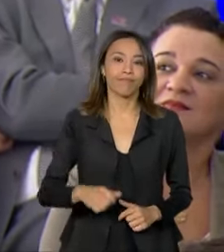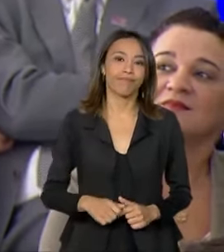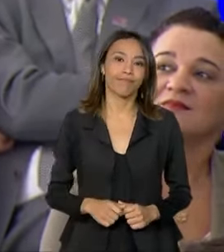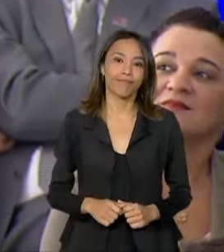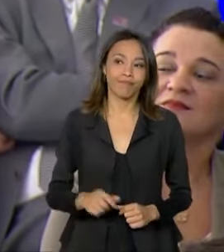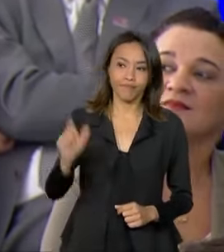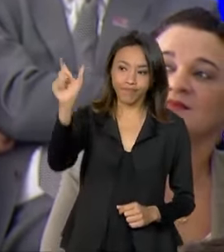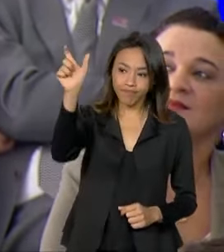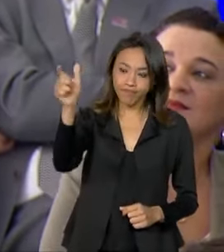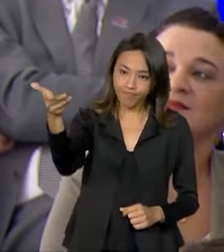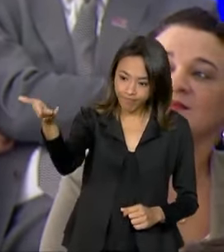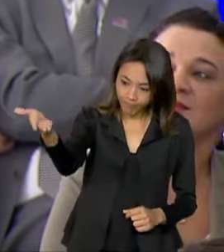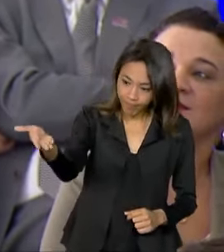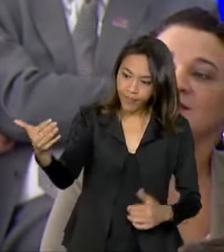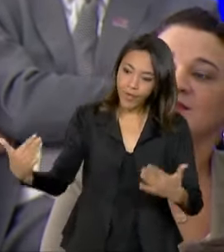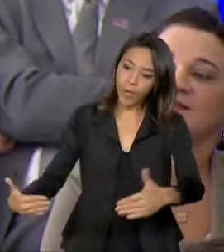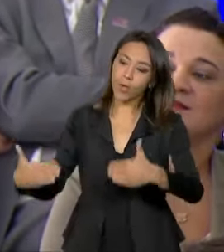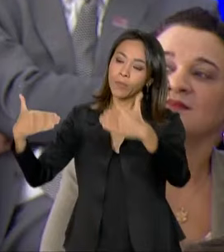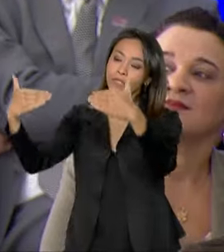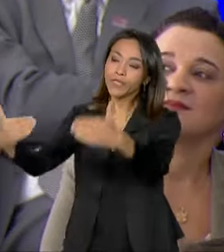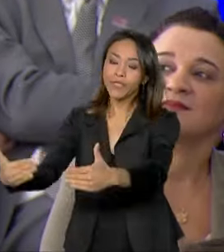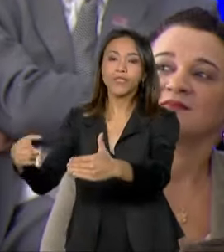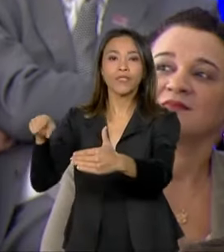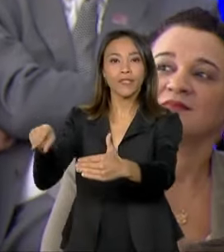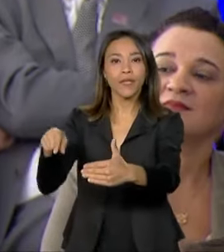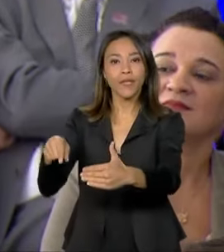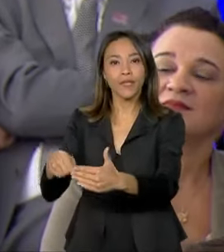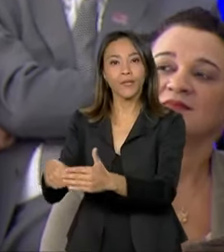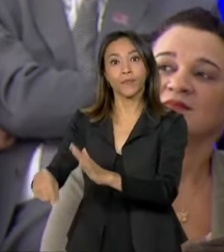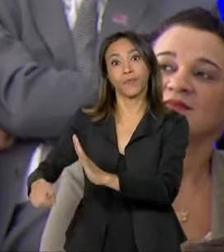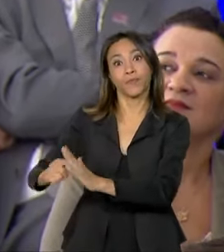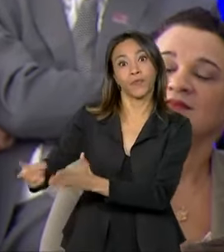ao Ministério da Fazenda,